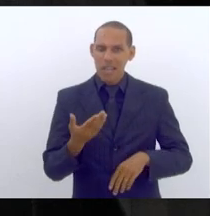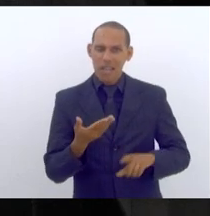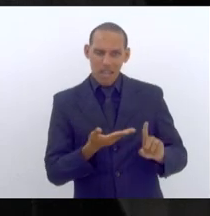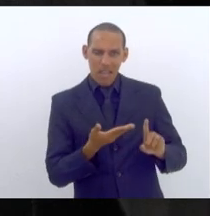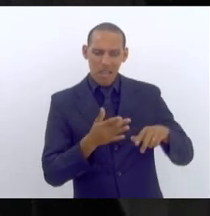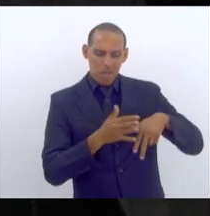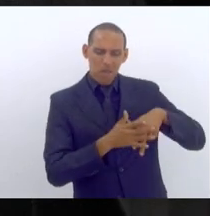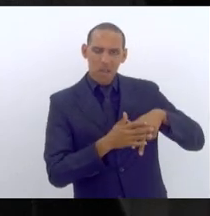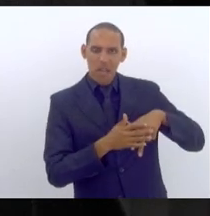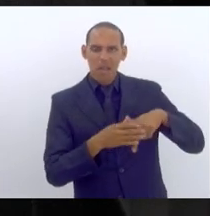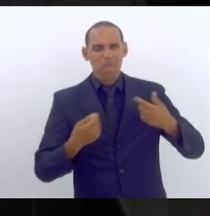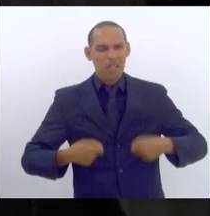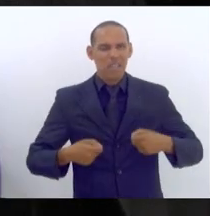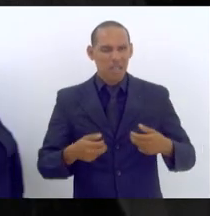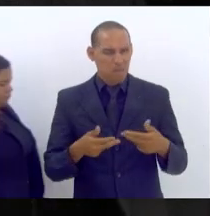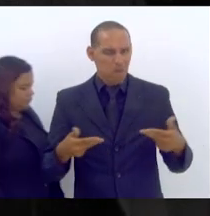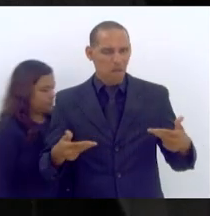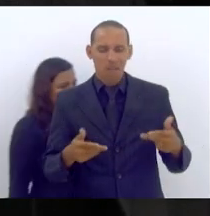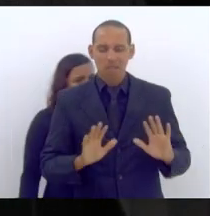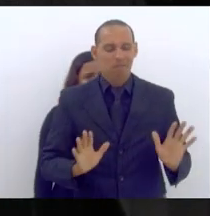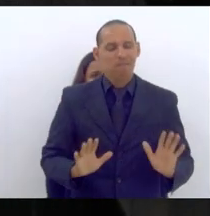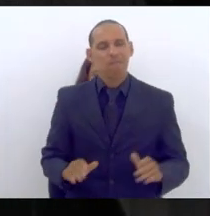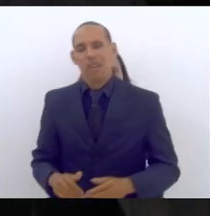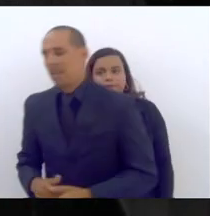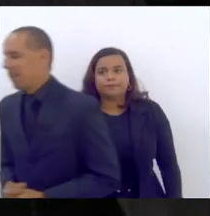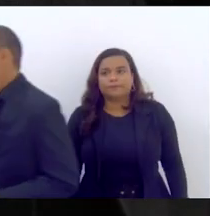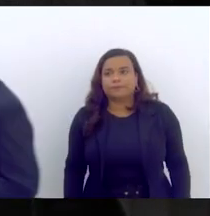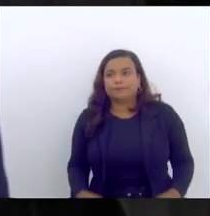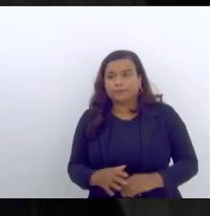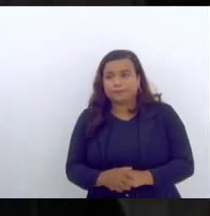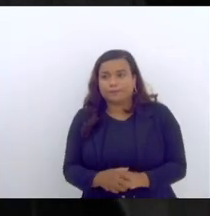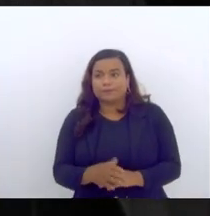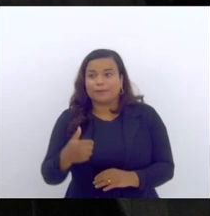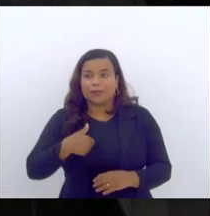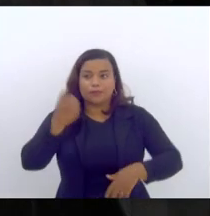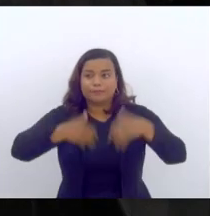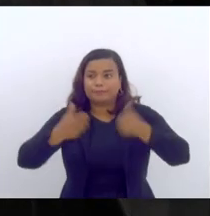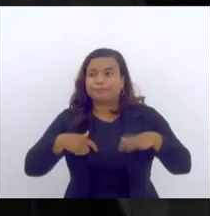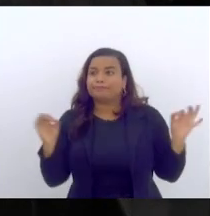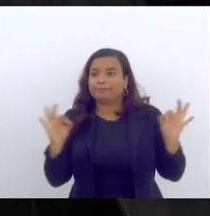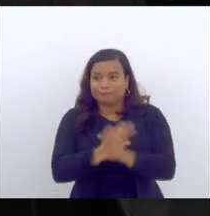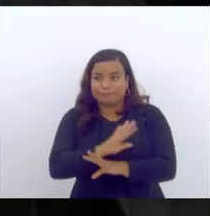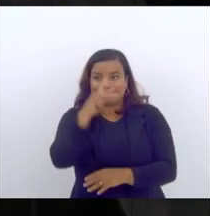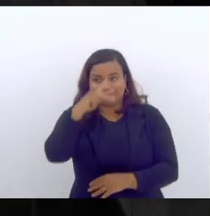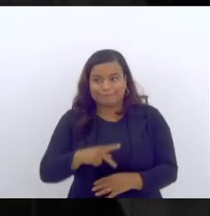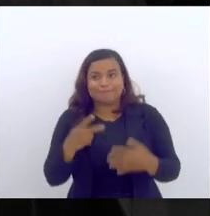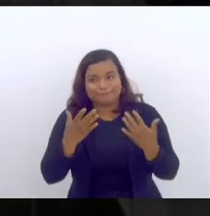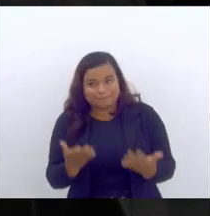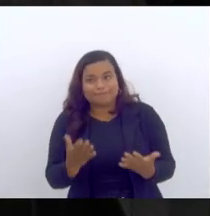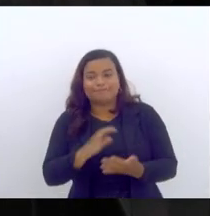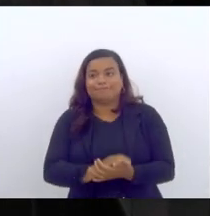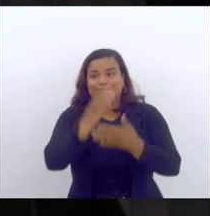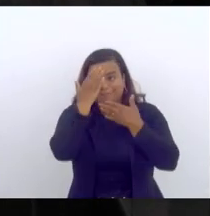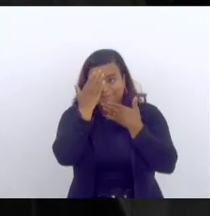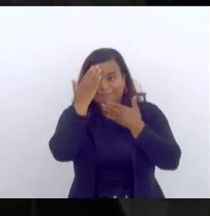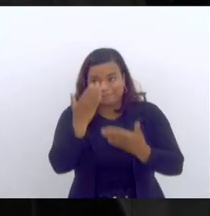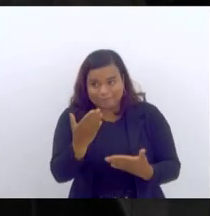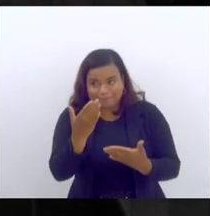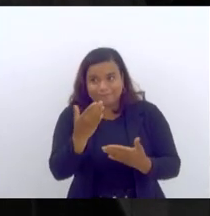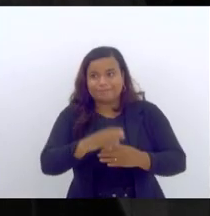a necessidade do tratamento através do ser é isso que eu tenho a dizer senhora Presidente Muito obrigado